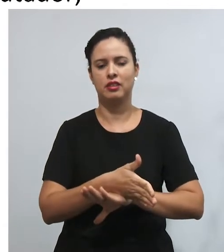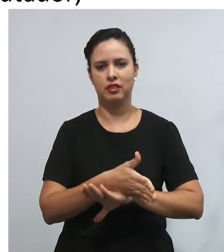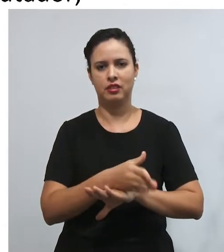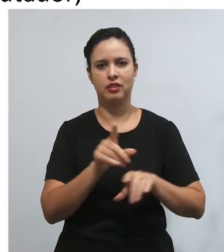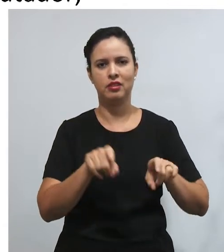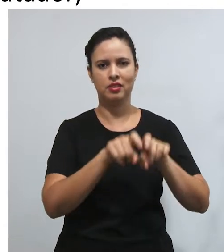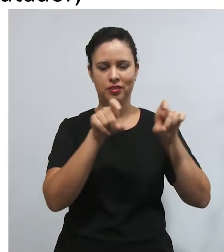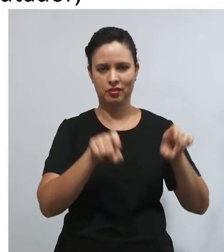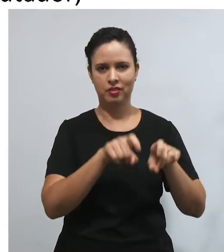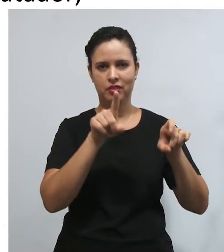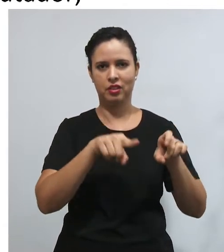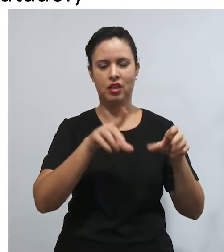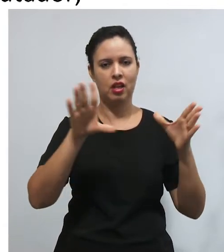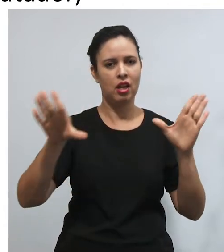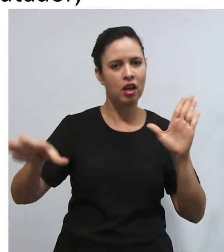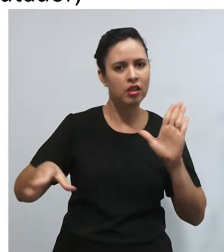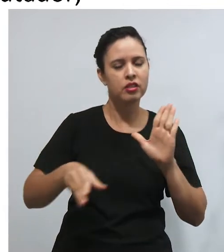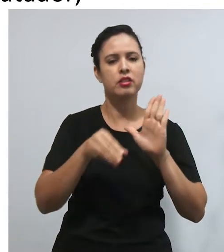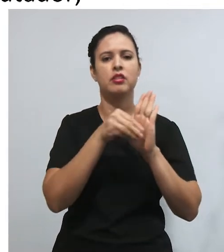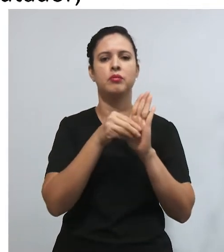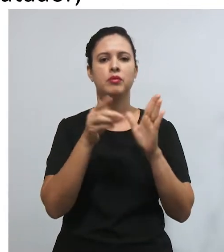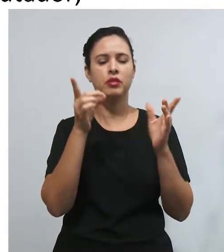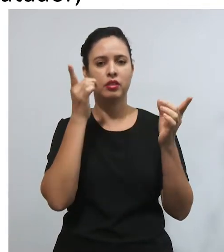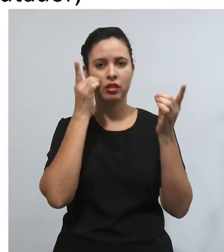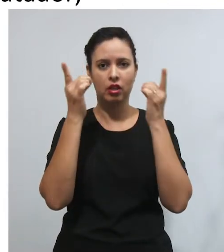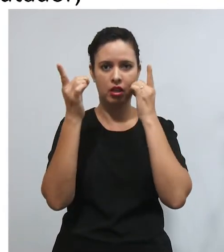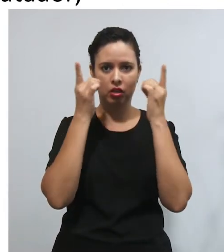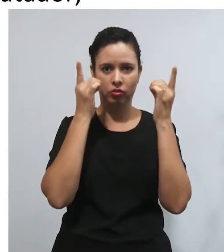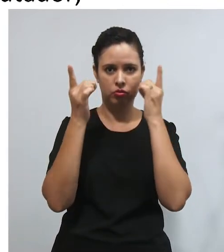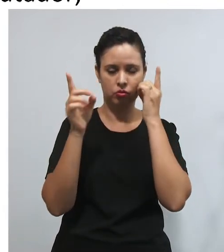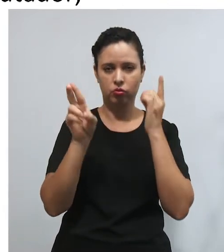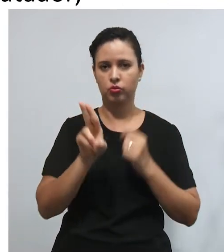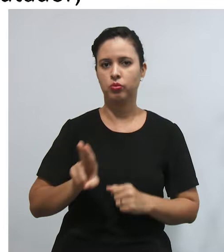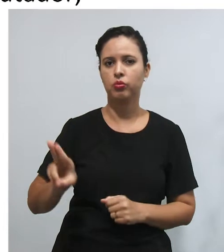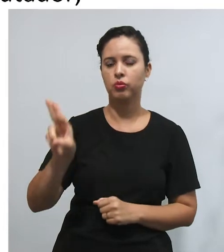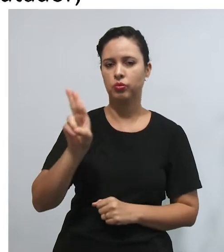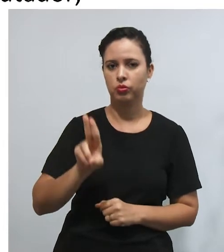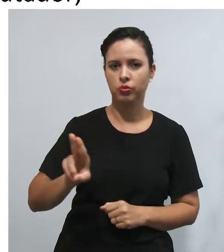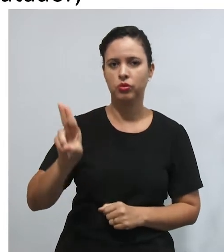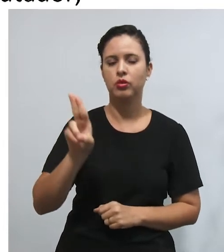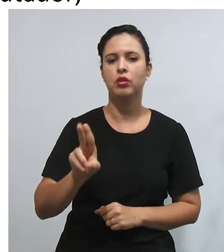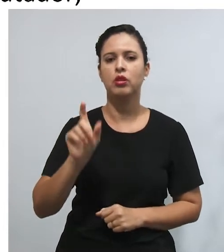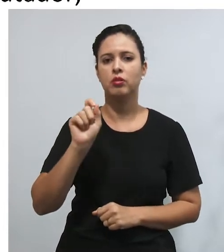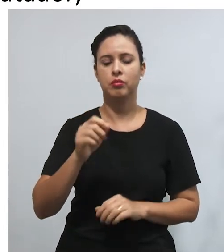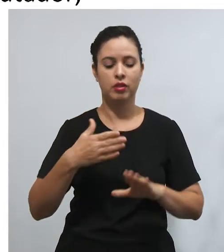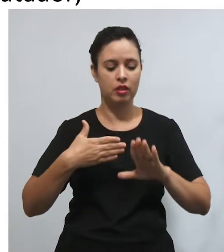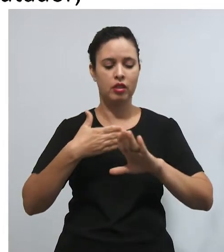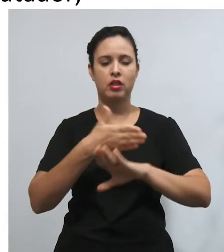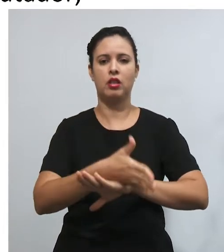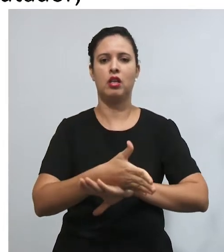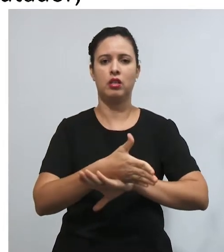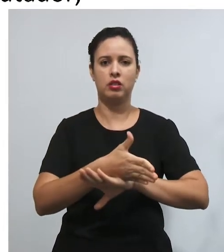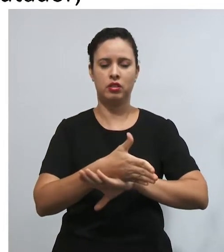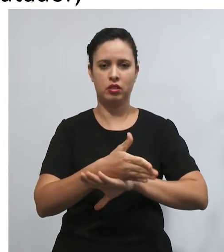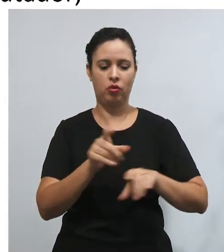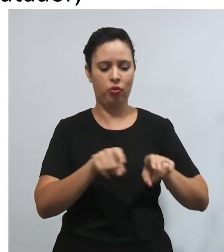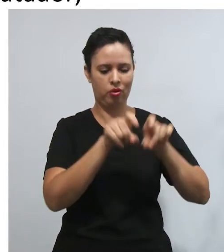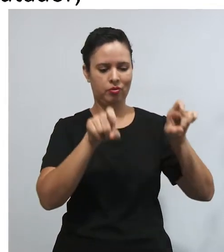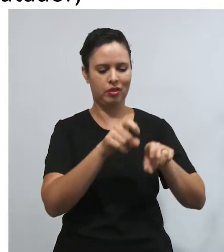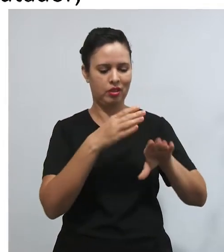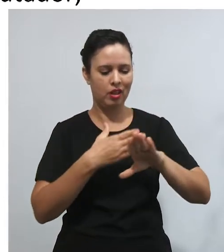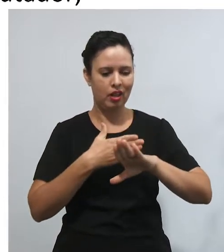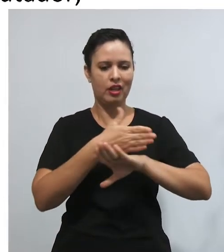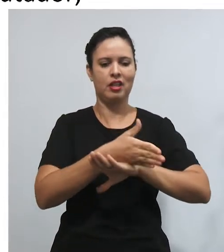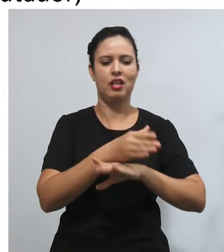dispositivos que recebem dados do usuário para dar entrada, e aí é por isso que está esse nomezinho